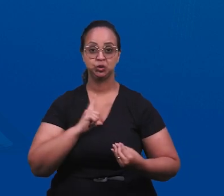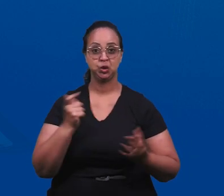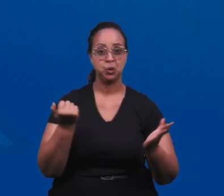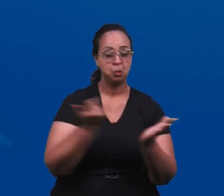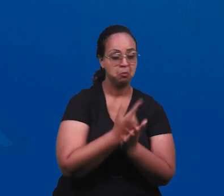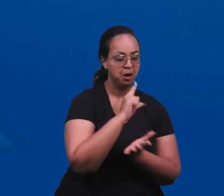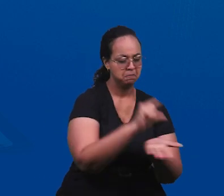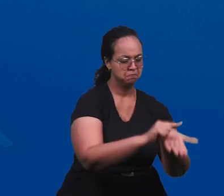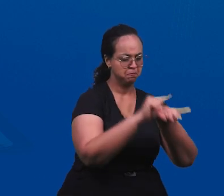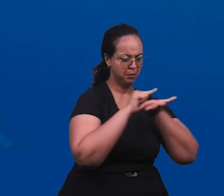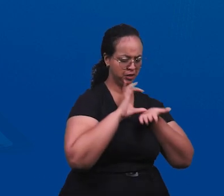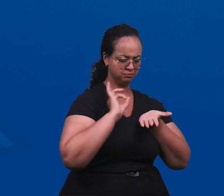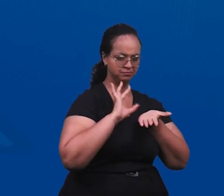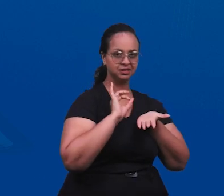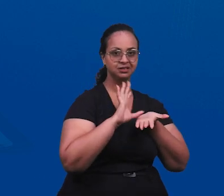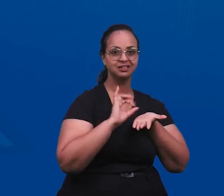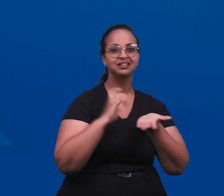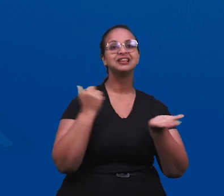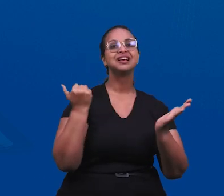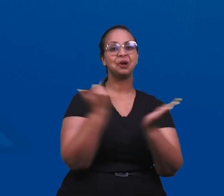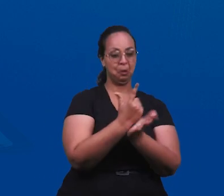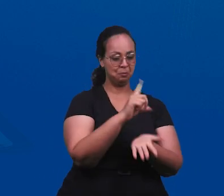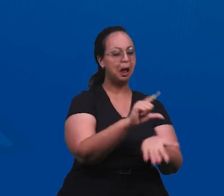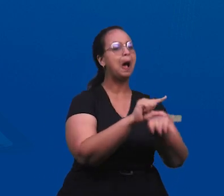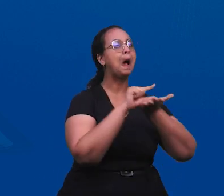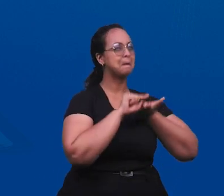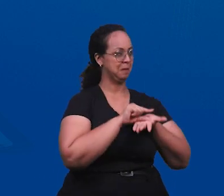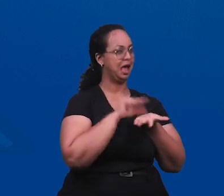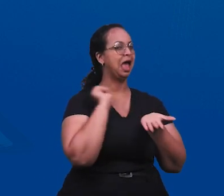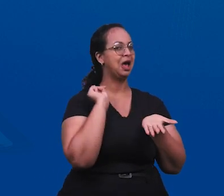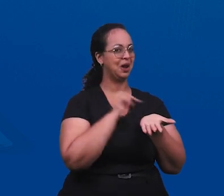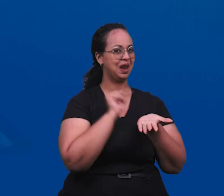tinha para comprar aquela pérola. Papai,